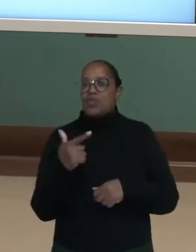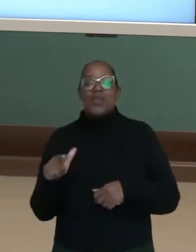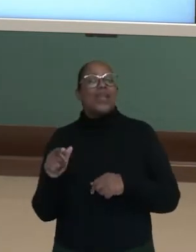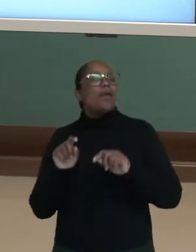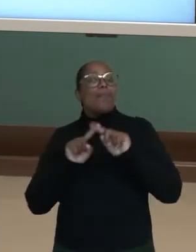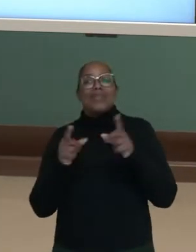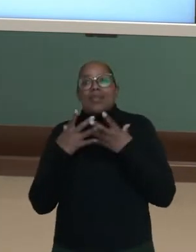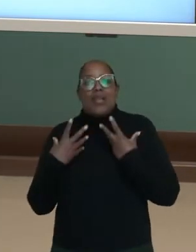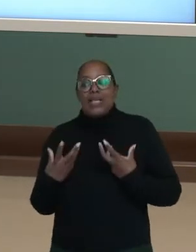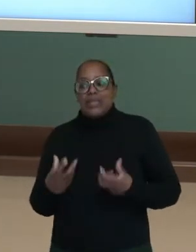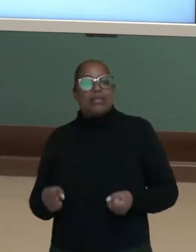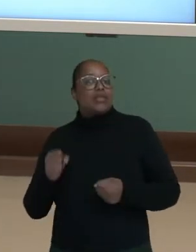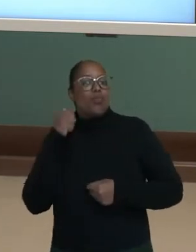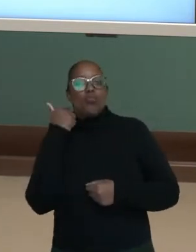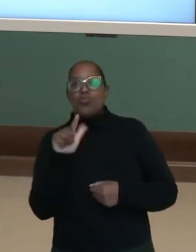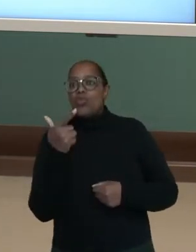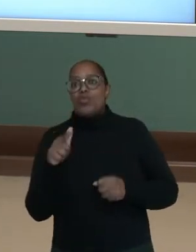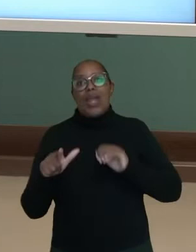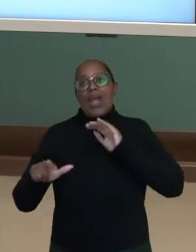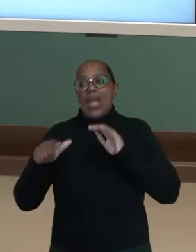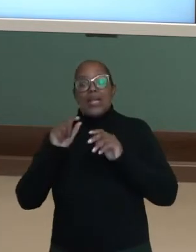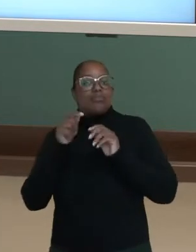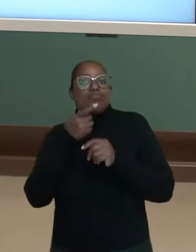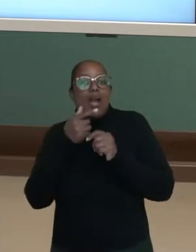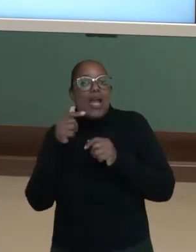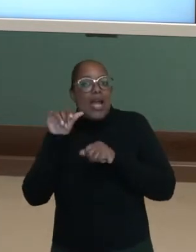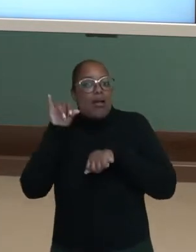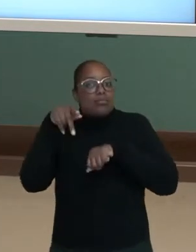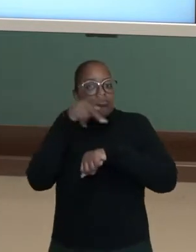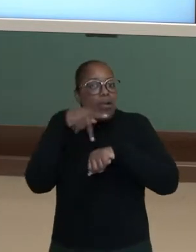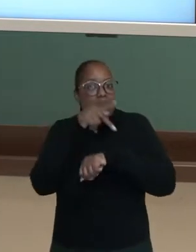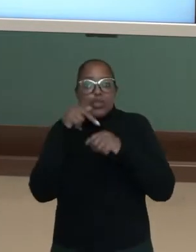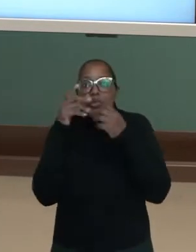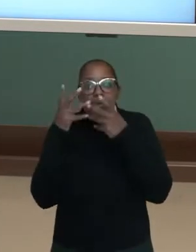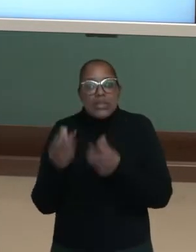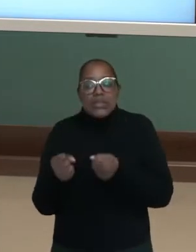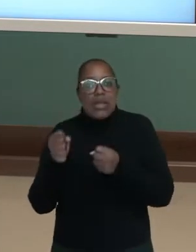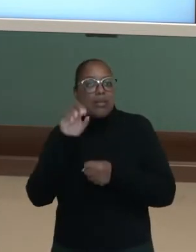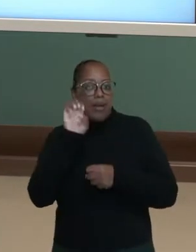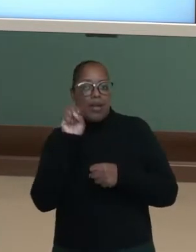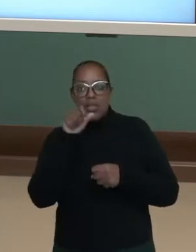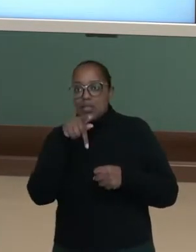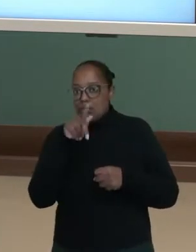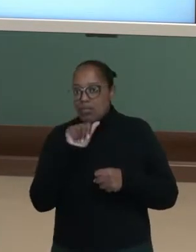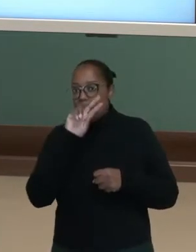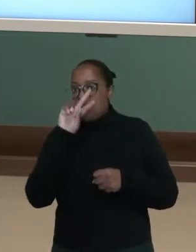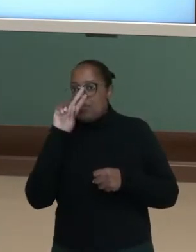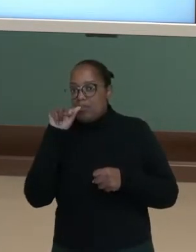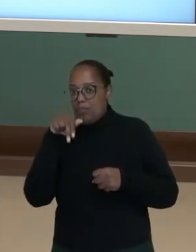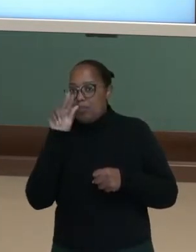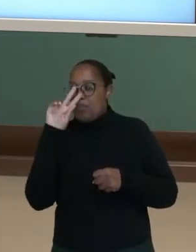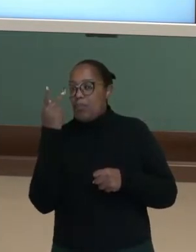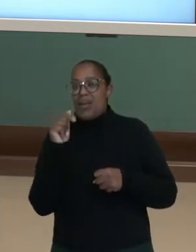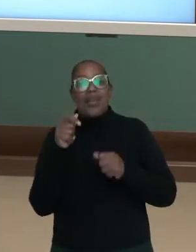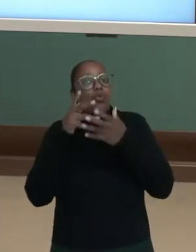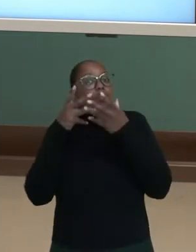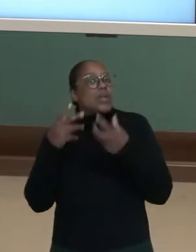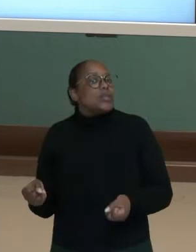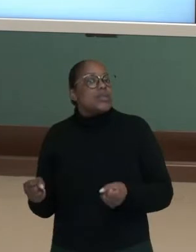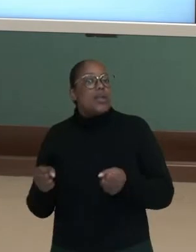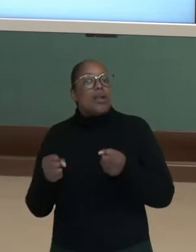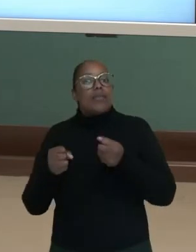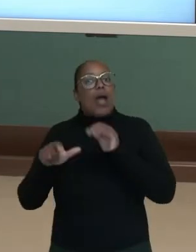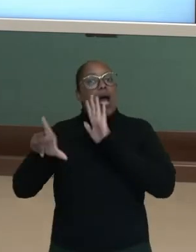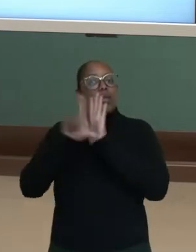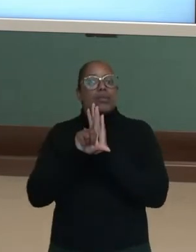não aceitem muitas legislações impostas pela Espanha em termos de dimensão de funcionamento